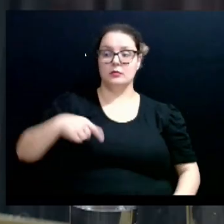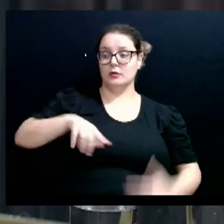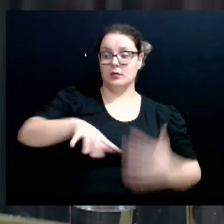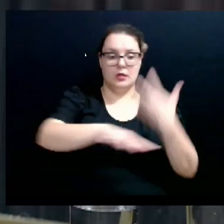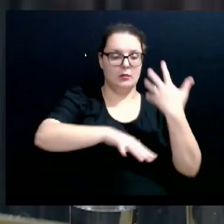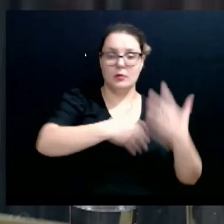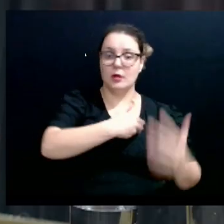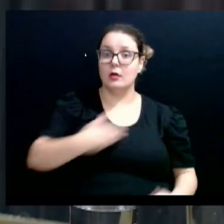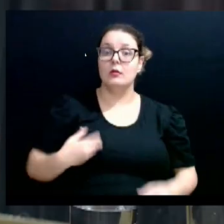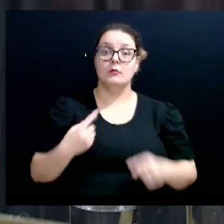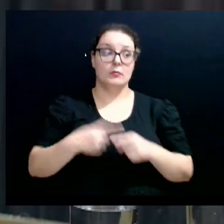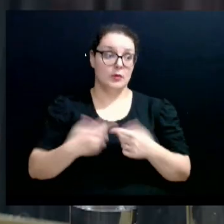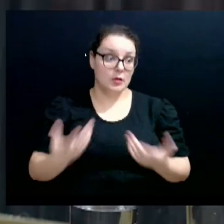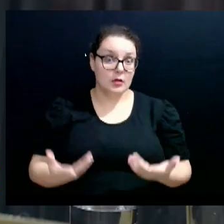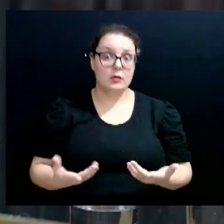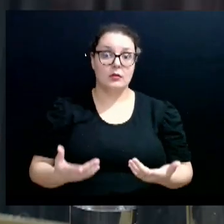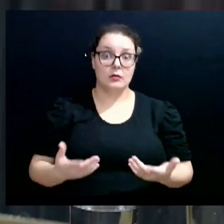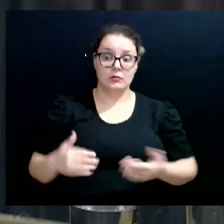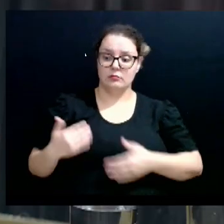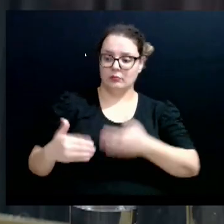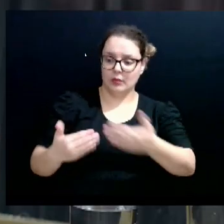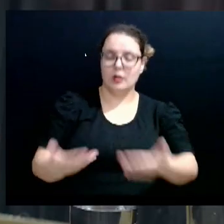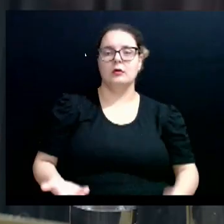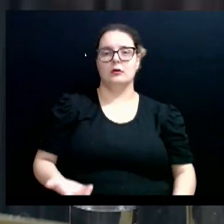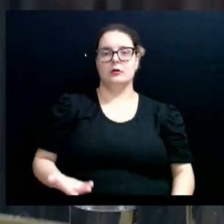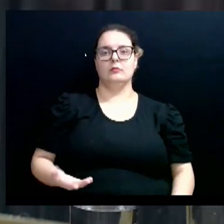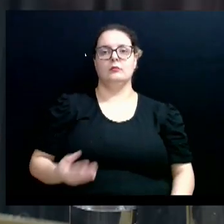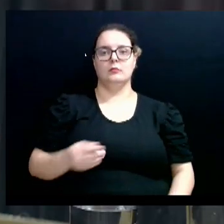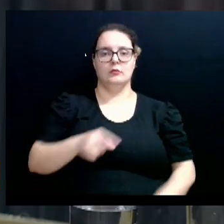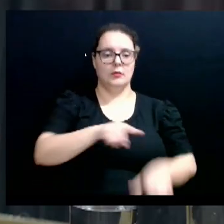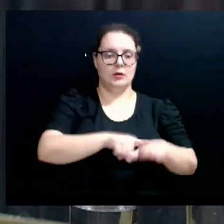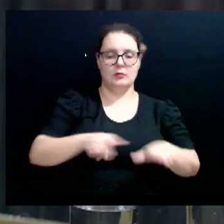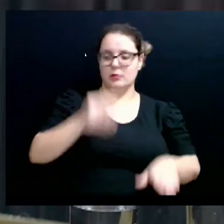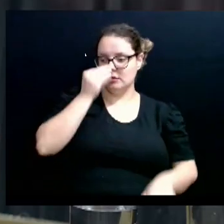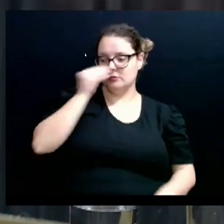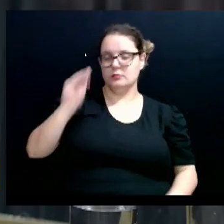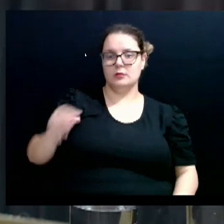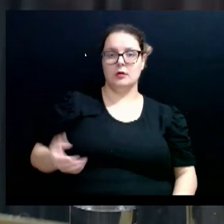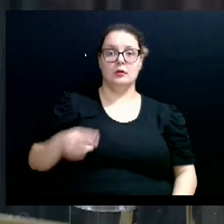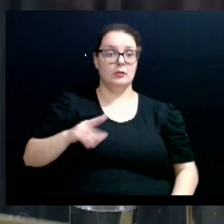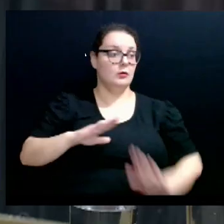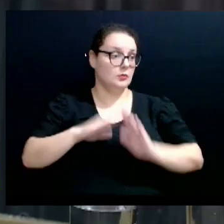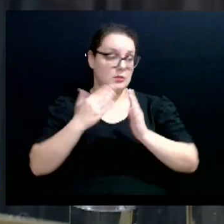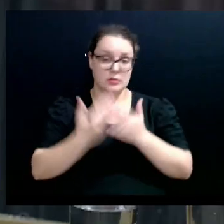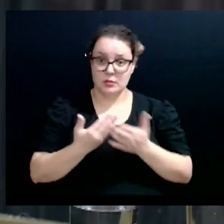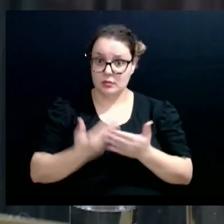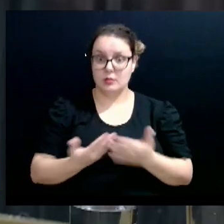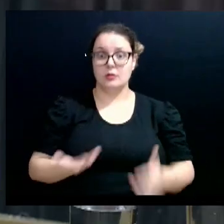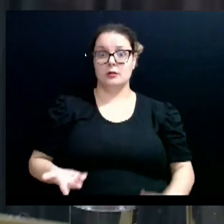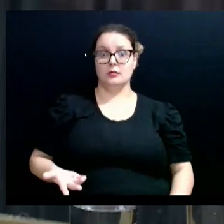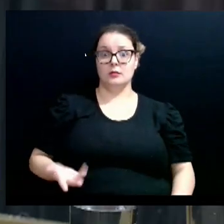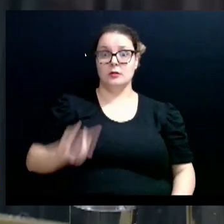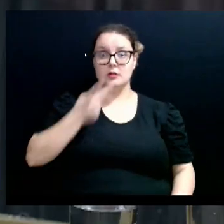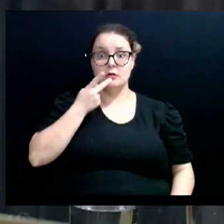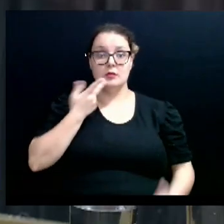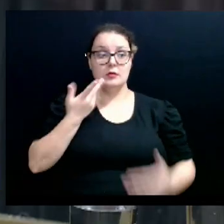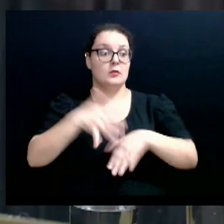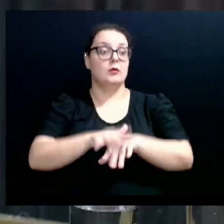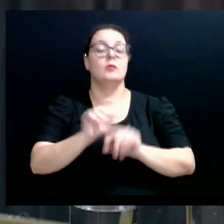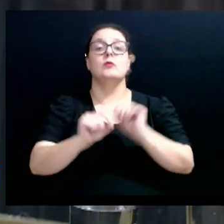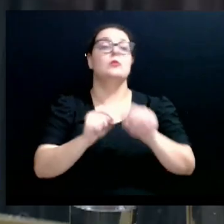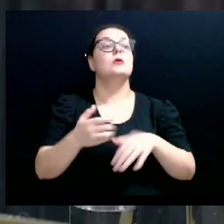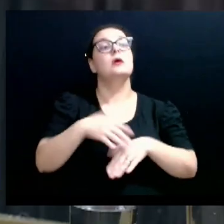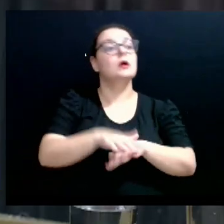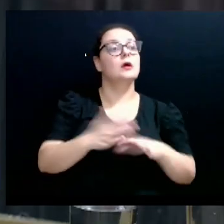porque vai passar por essa exclusão. Ou mesmo nas escolas, onde se vê falar tanto em inclusão, o Uhum. que é essa inclusão? Será